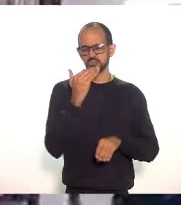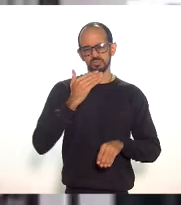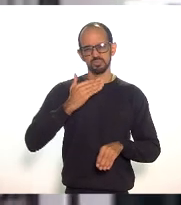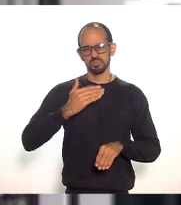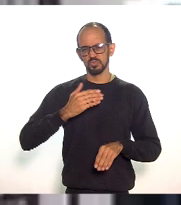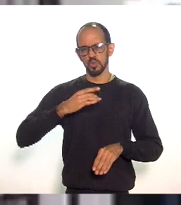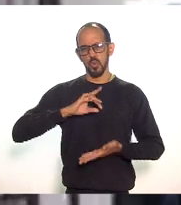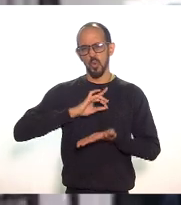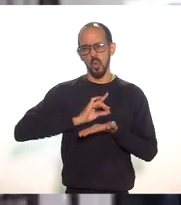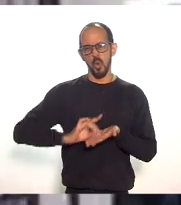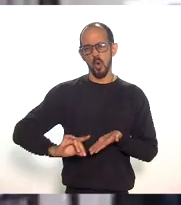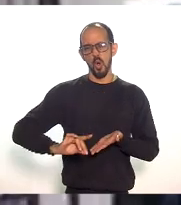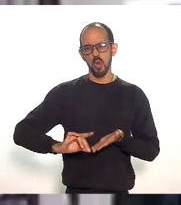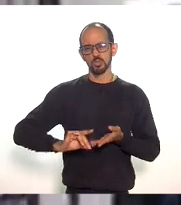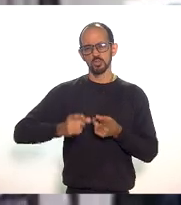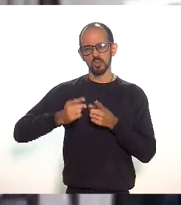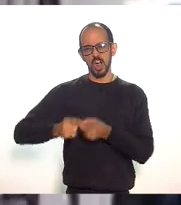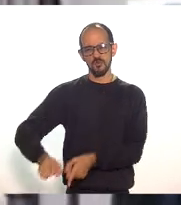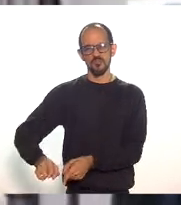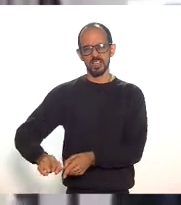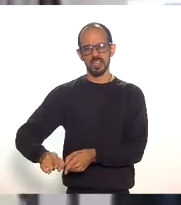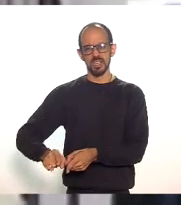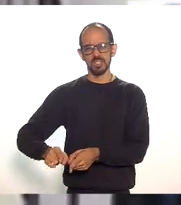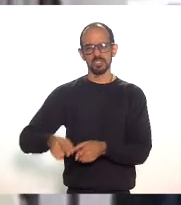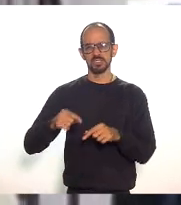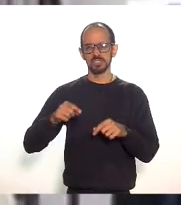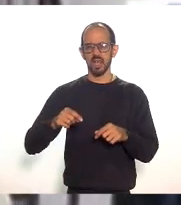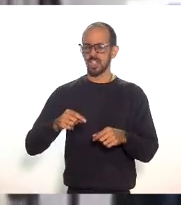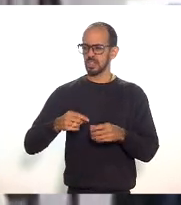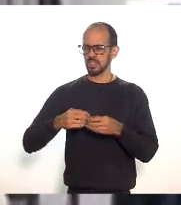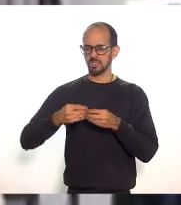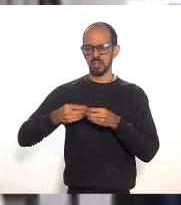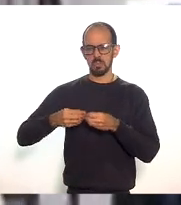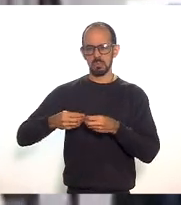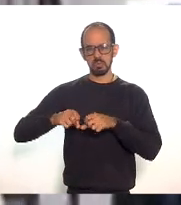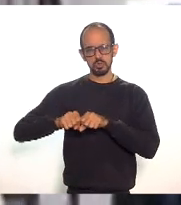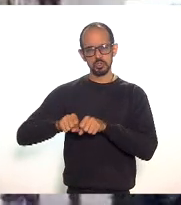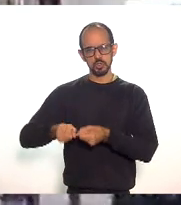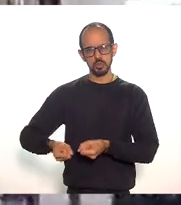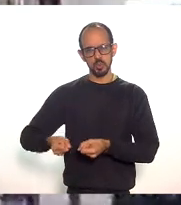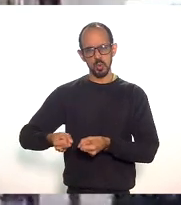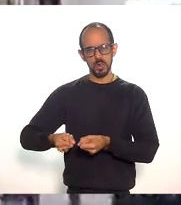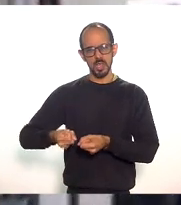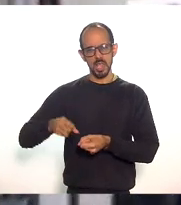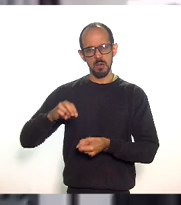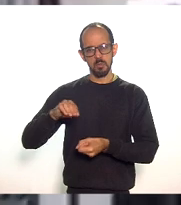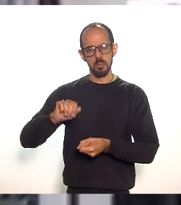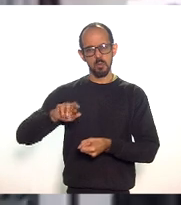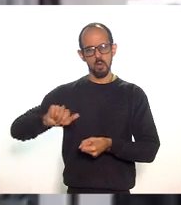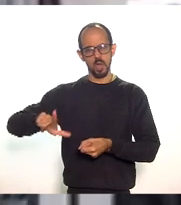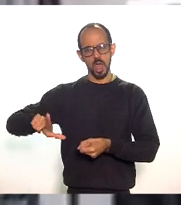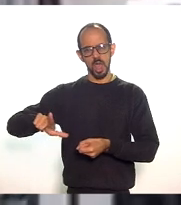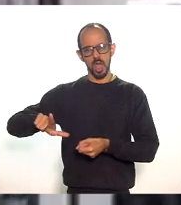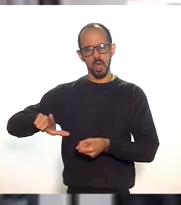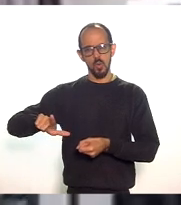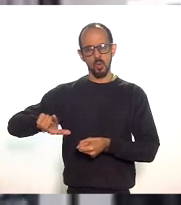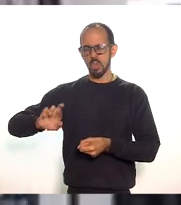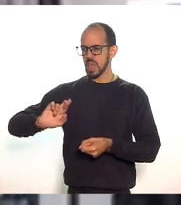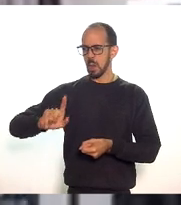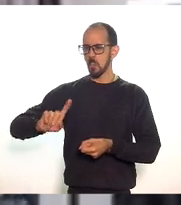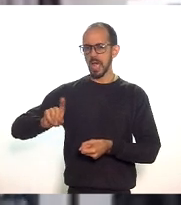do ódio, da vingança, do desfazimento da moralidade. Não é nada